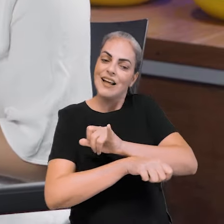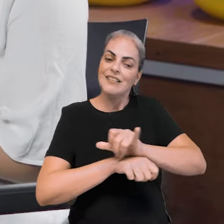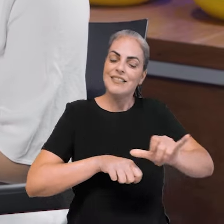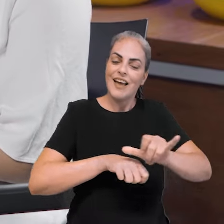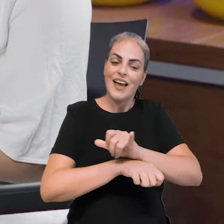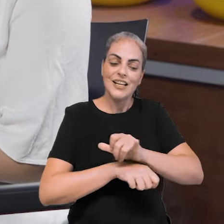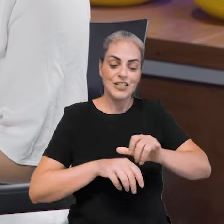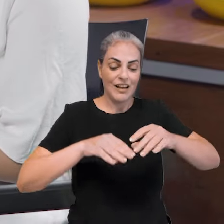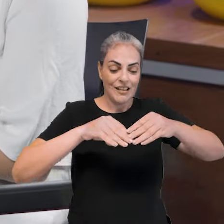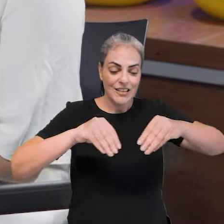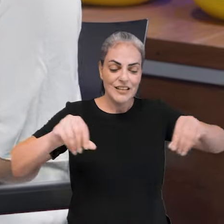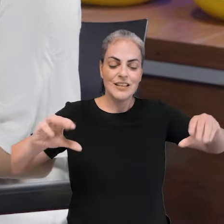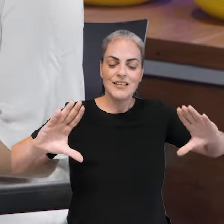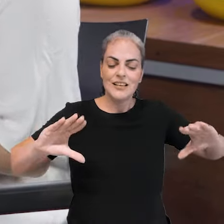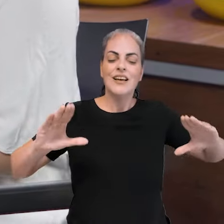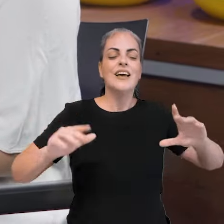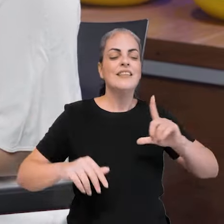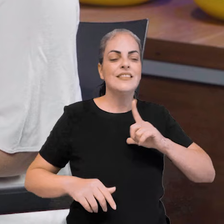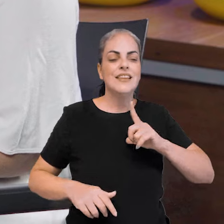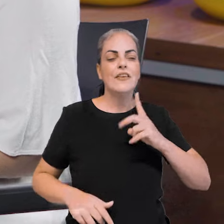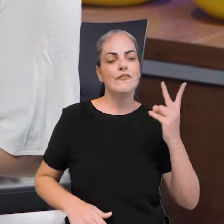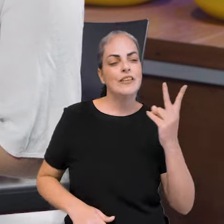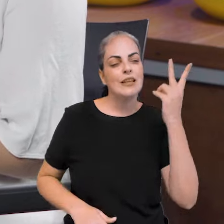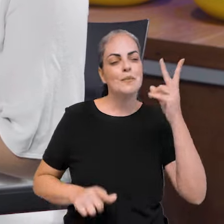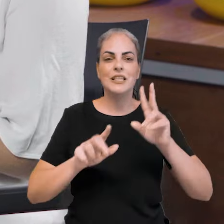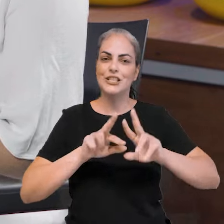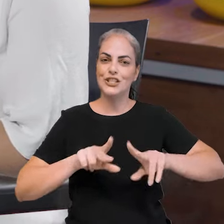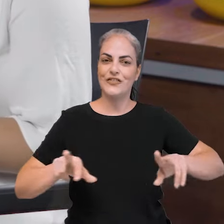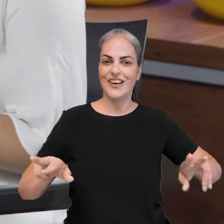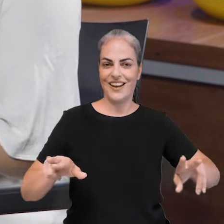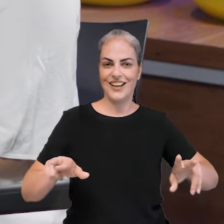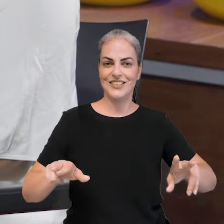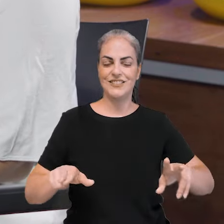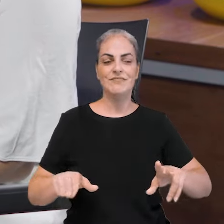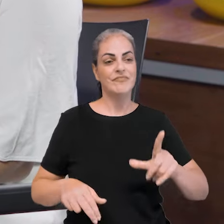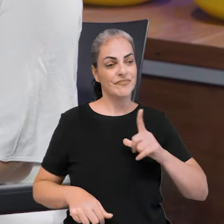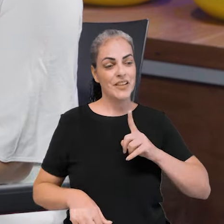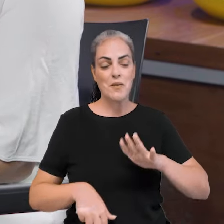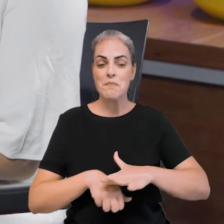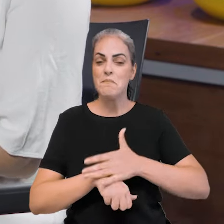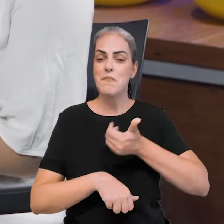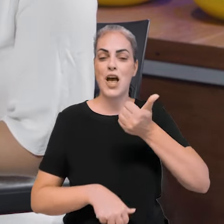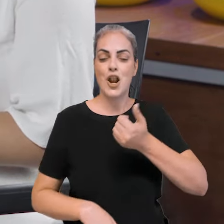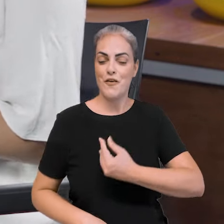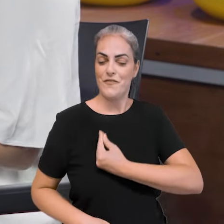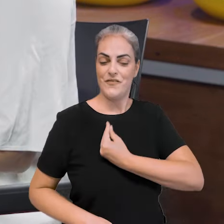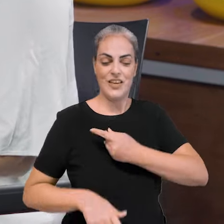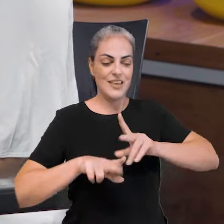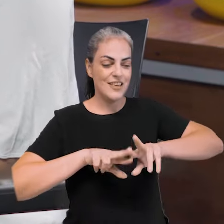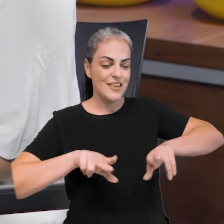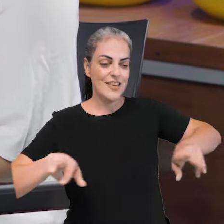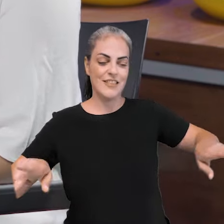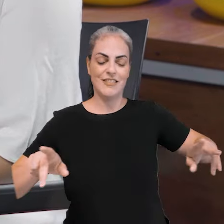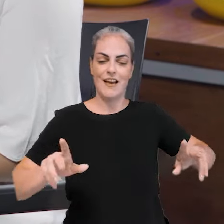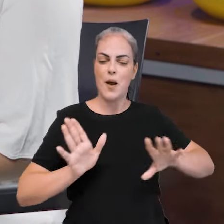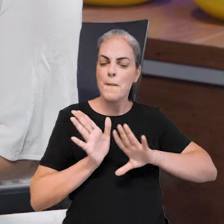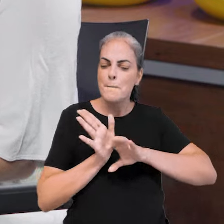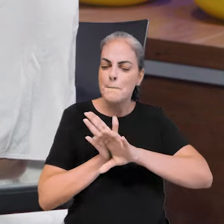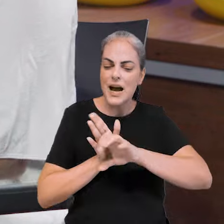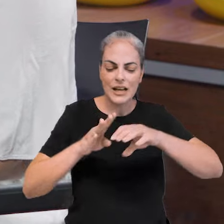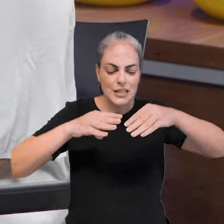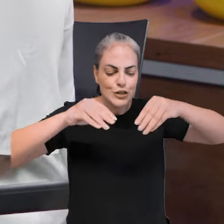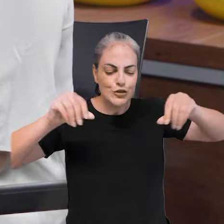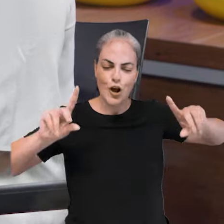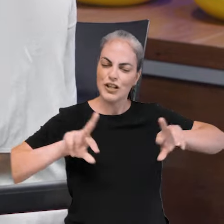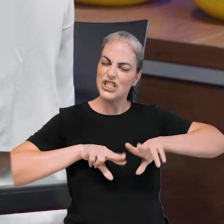entrega de nutrientes para o solo de formas diferentes. Então, a gente aumenta a biodiversidade, a microbiota do solo.